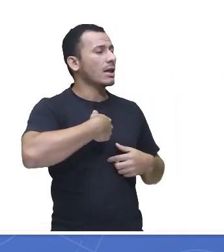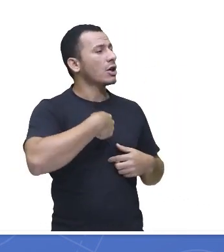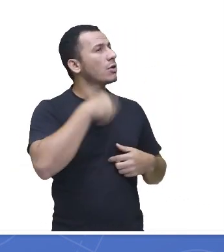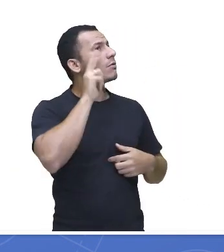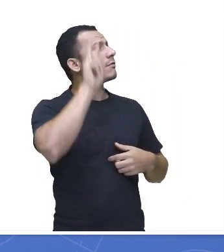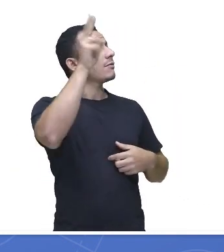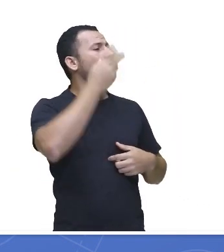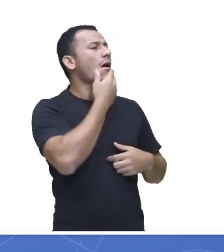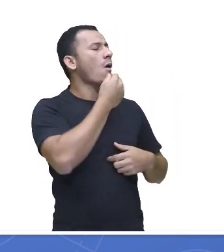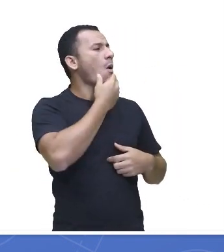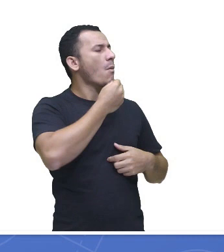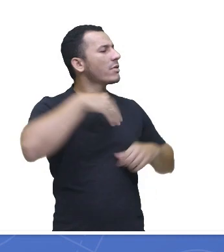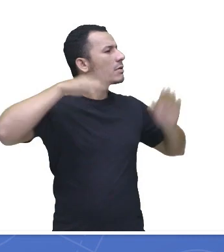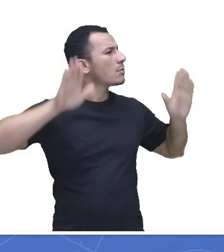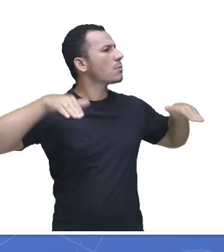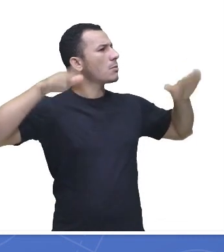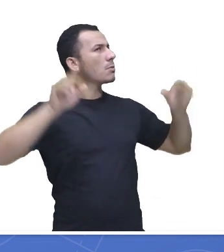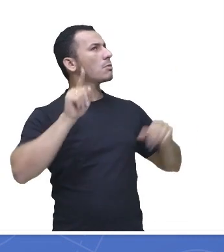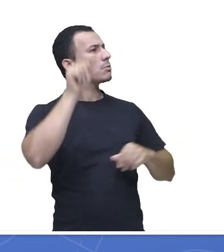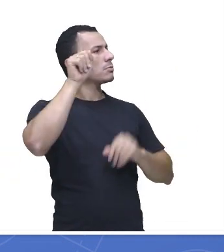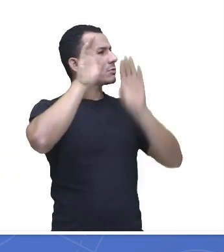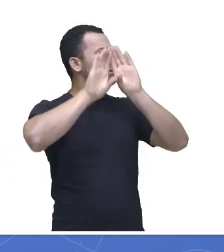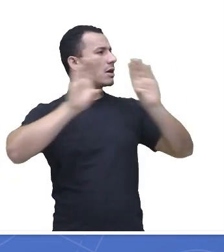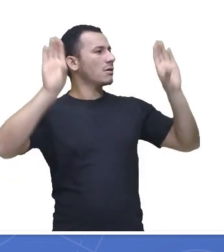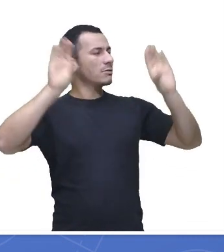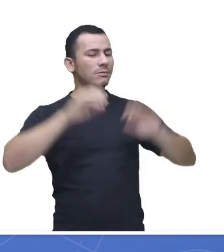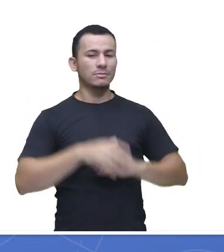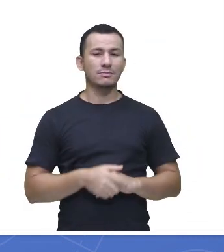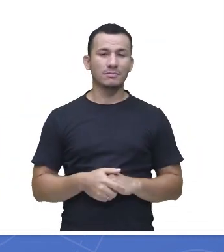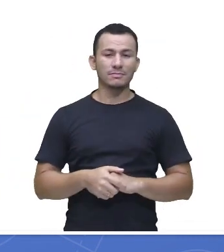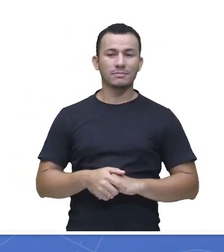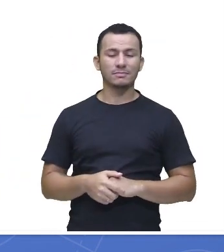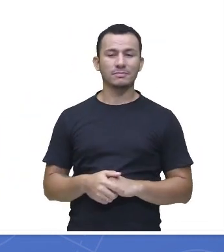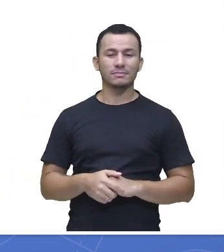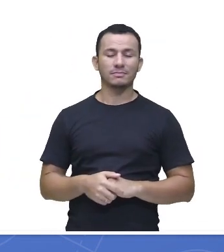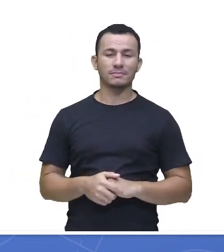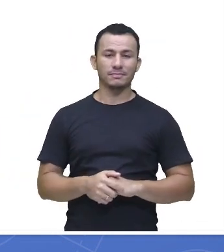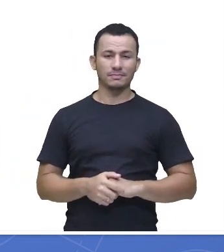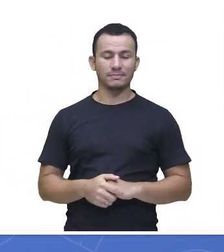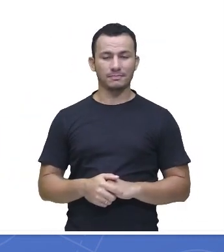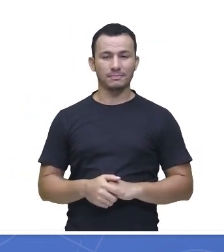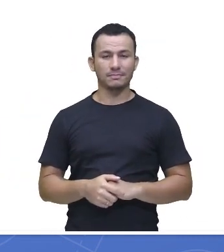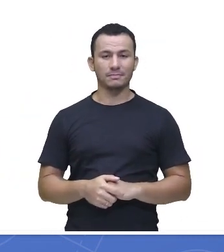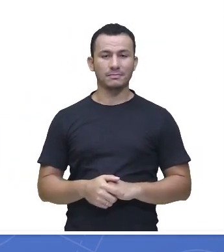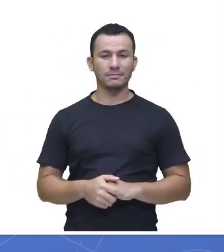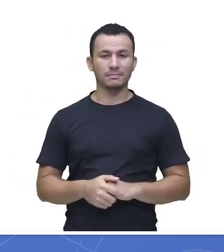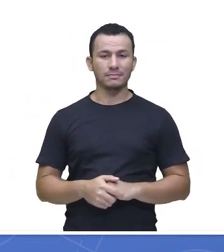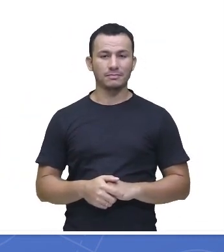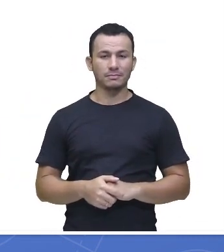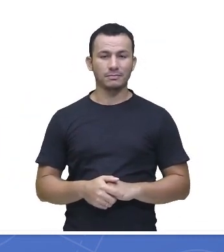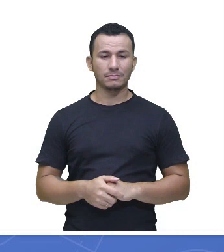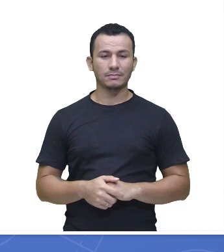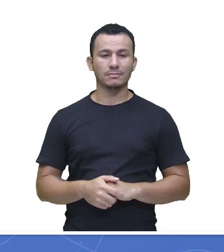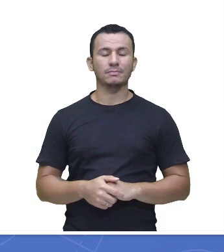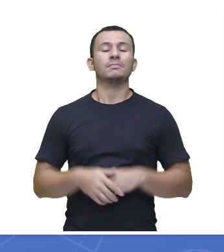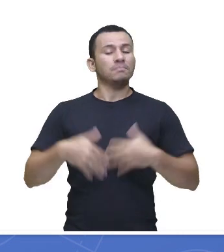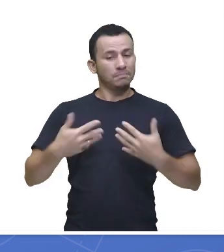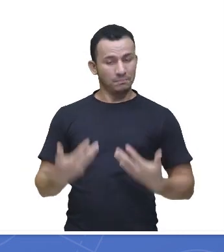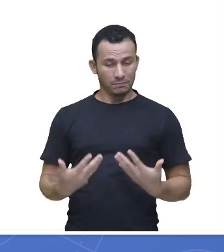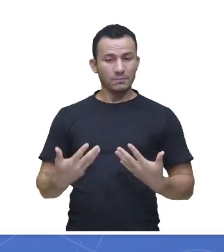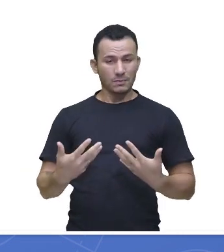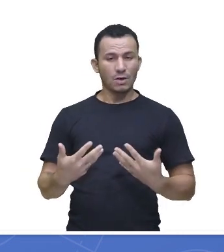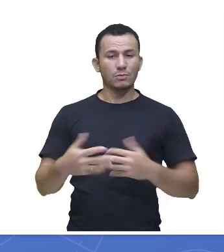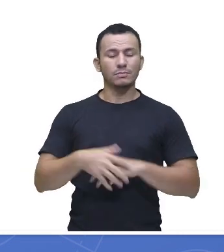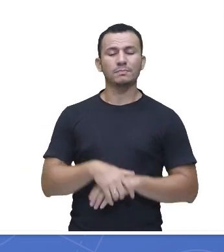um homem voando. Muito bem. Então nós temos, as questões são as seguintes, podemos dizer, o